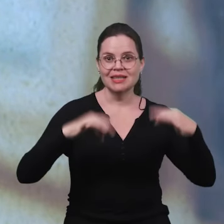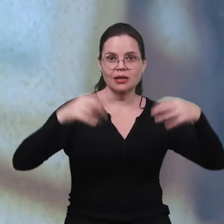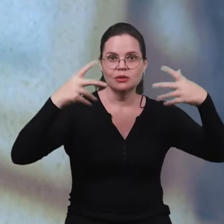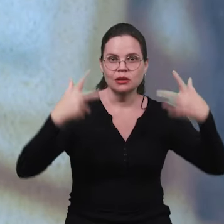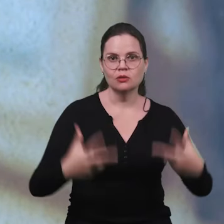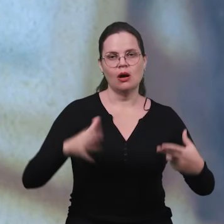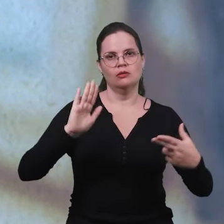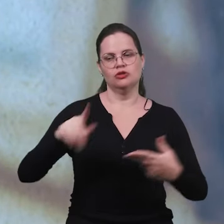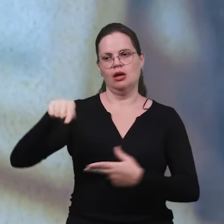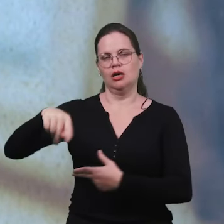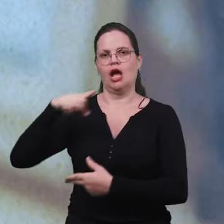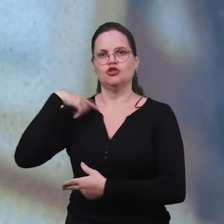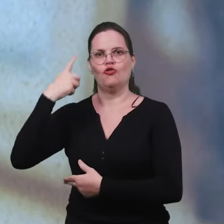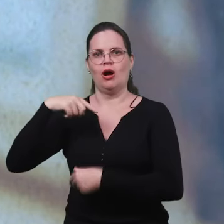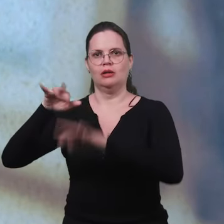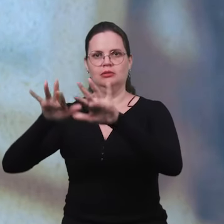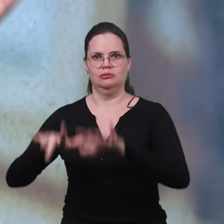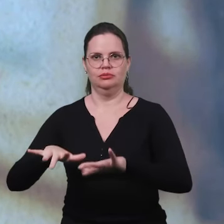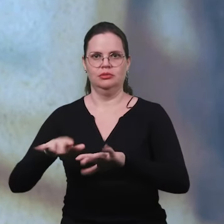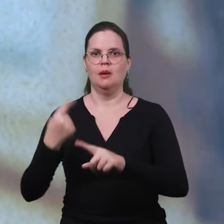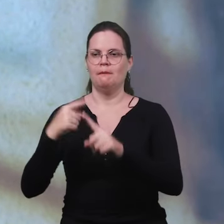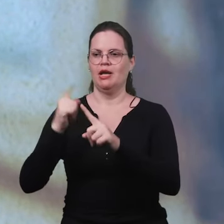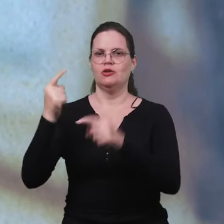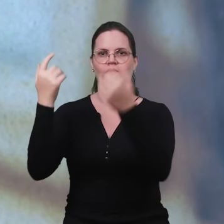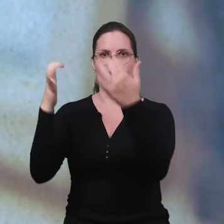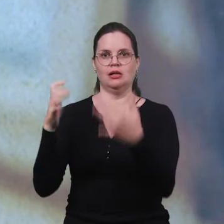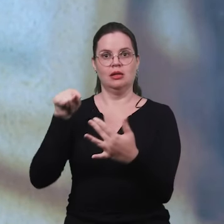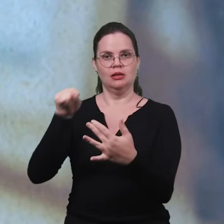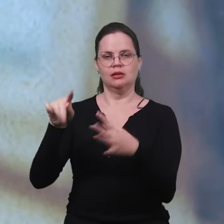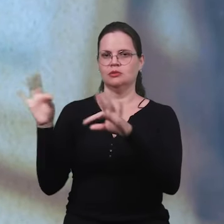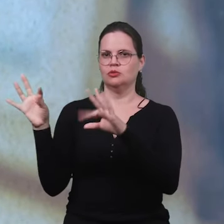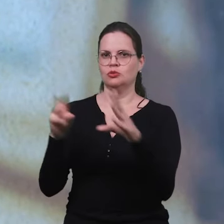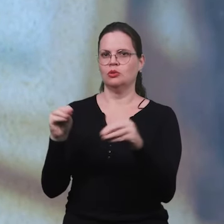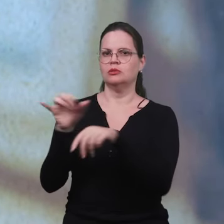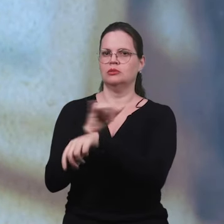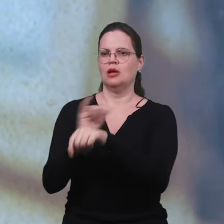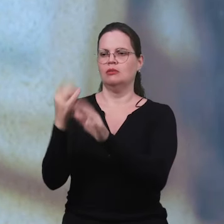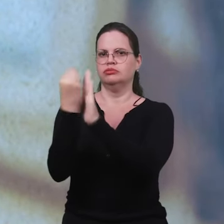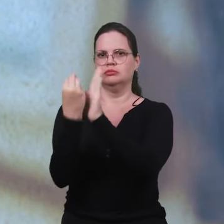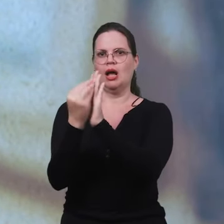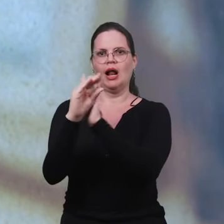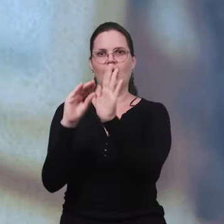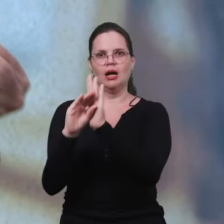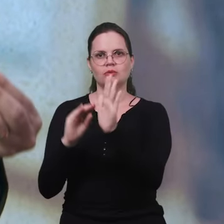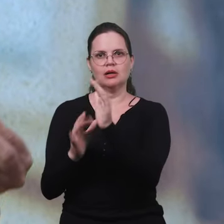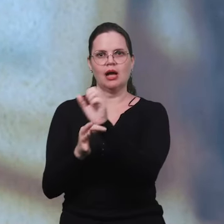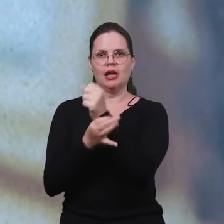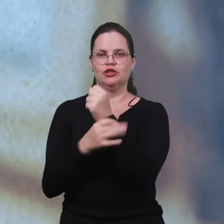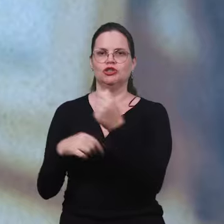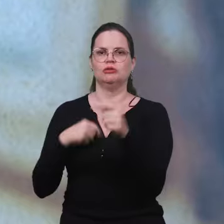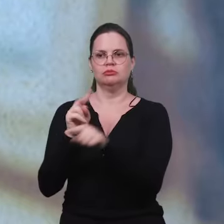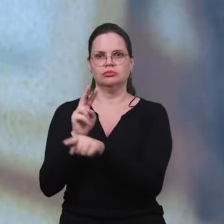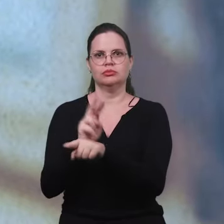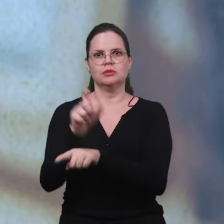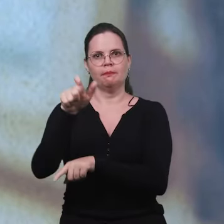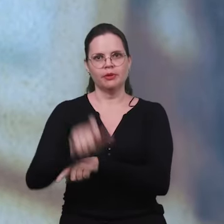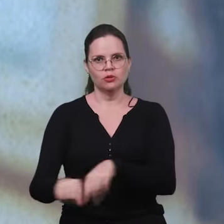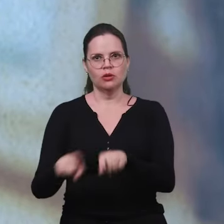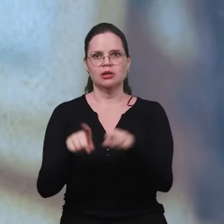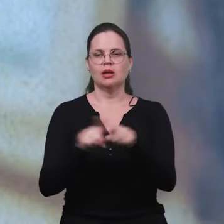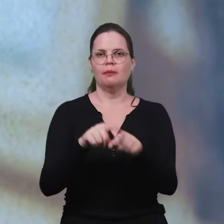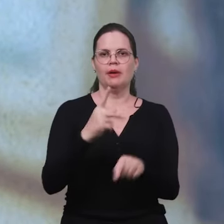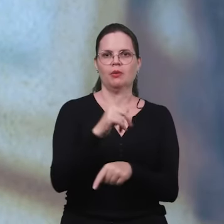exatamente como foi feito, porque foi analisado todo um contexto, todo o cenário, foram incluídas cláusulas para proteger aquela pessoa, para proteger o